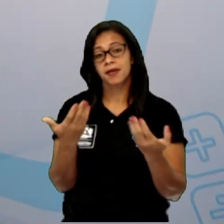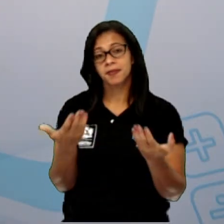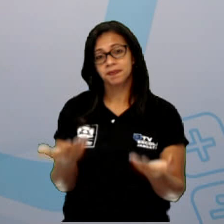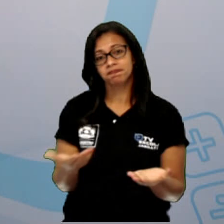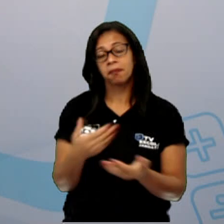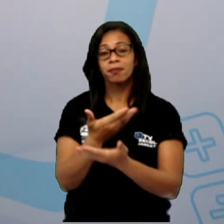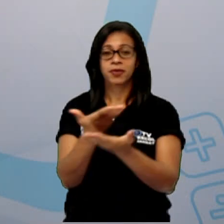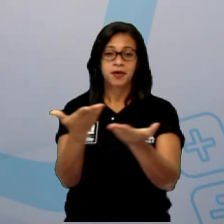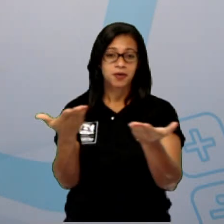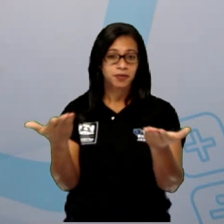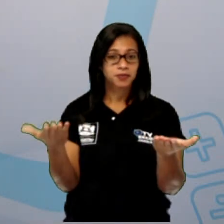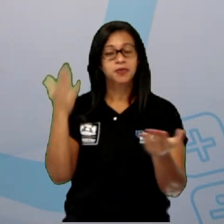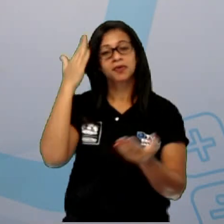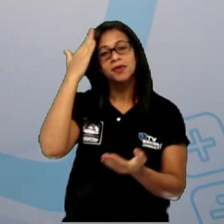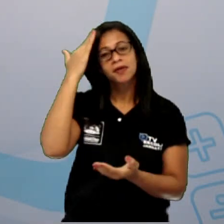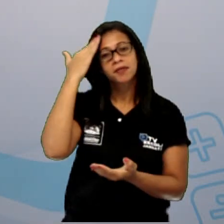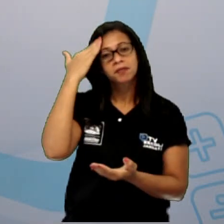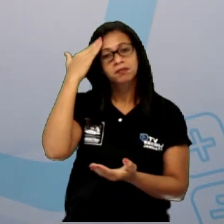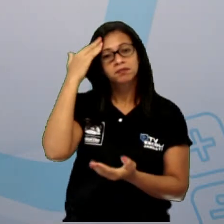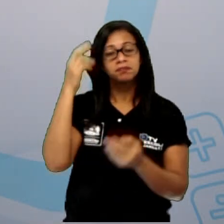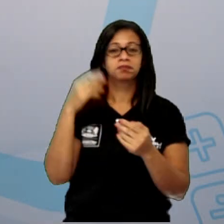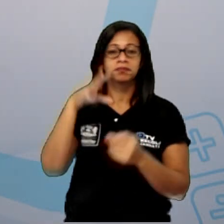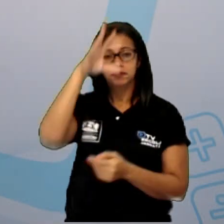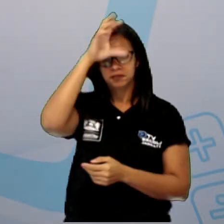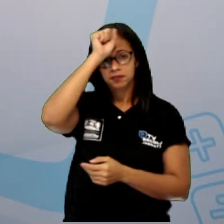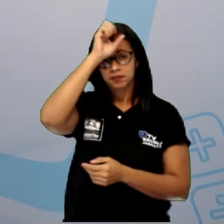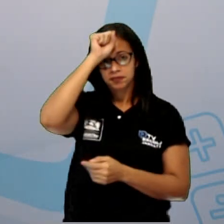sobre os tipos de solo.